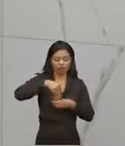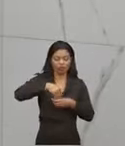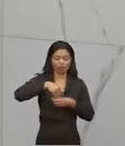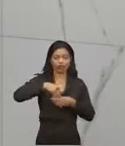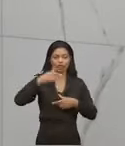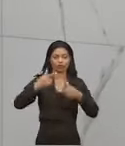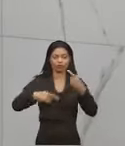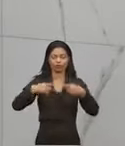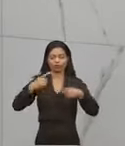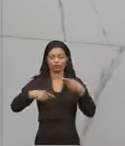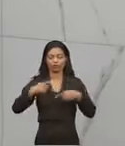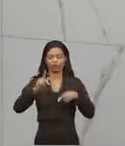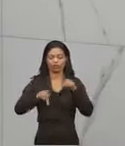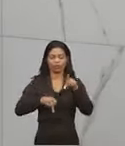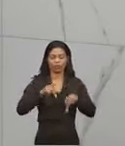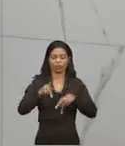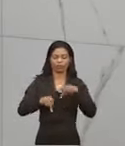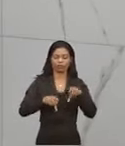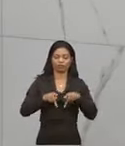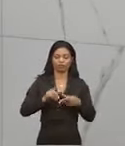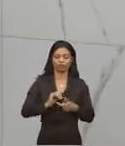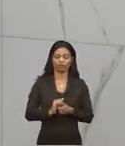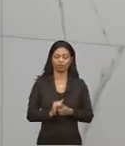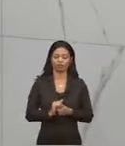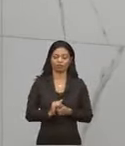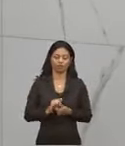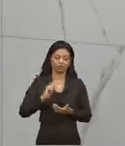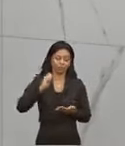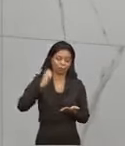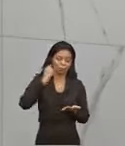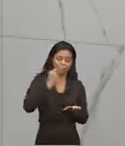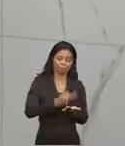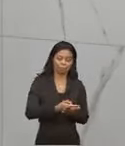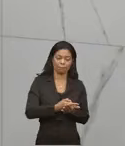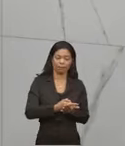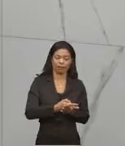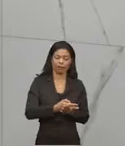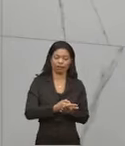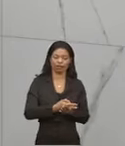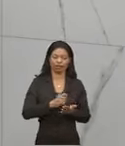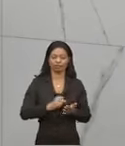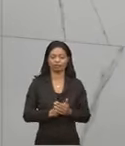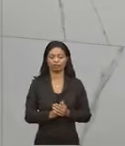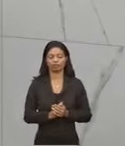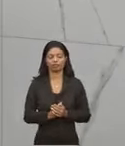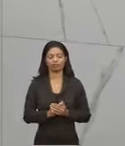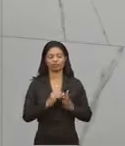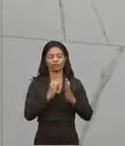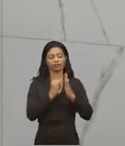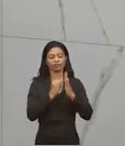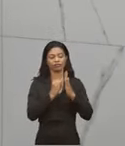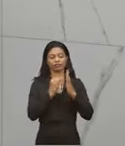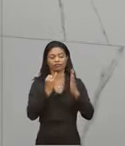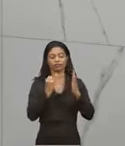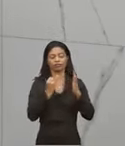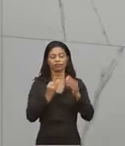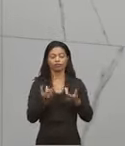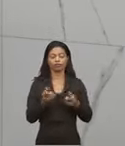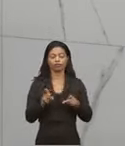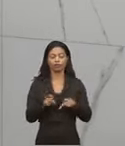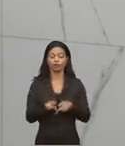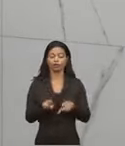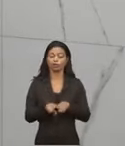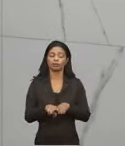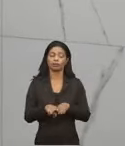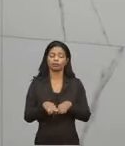é o povo paga os impostos, o povo quer o retorno desses impostos em ações.